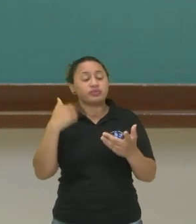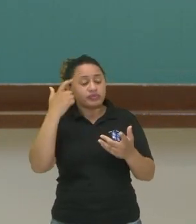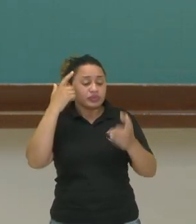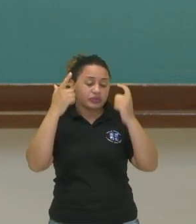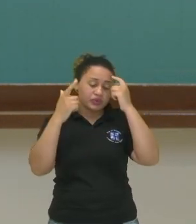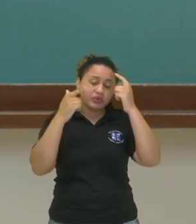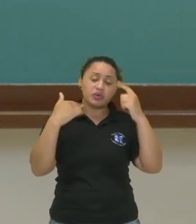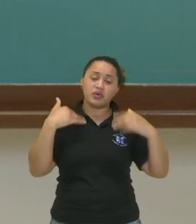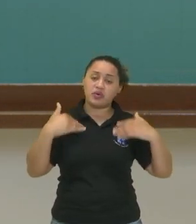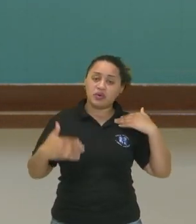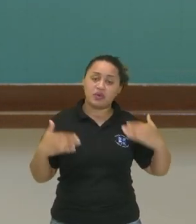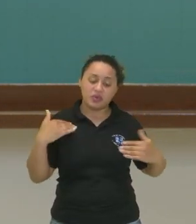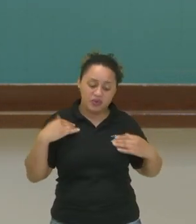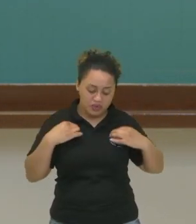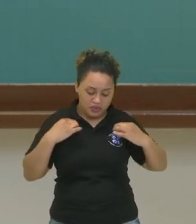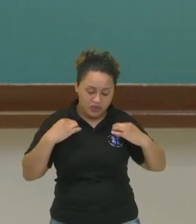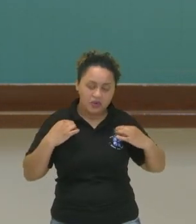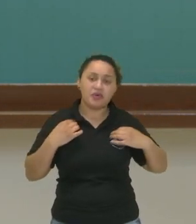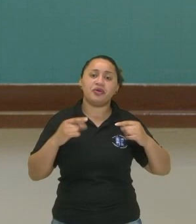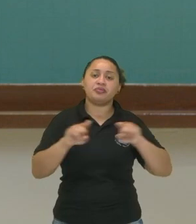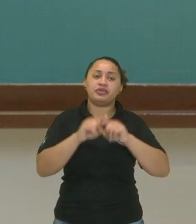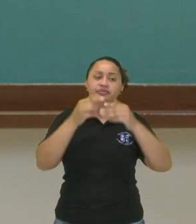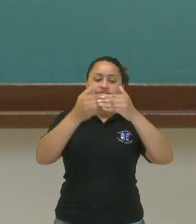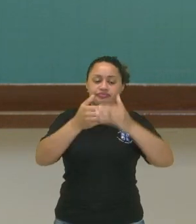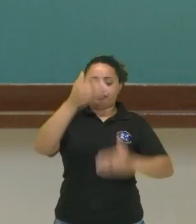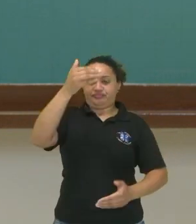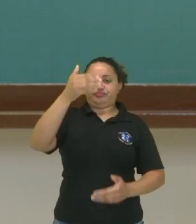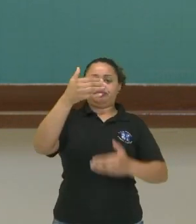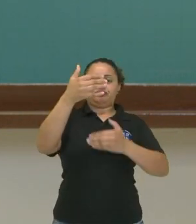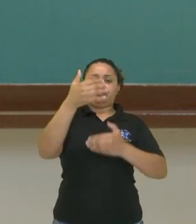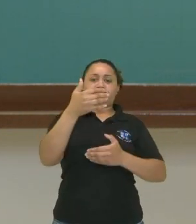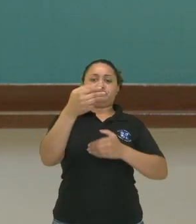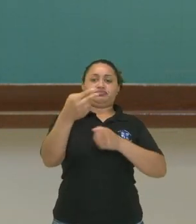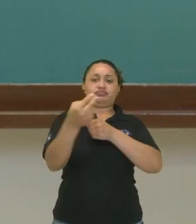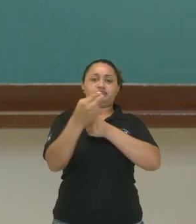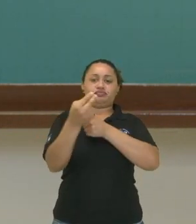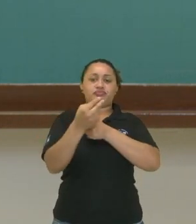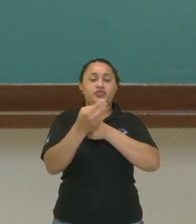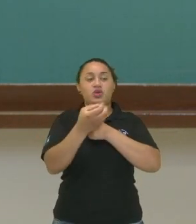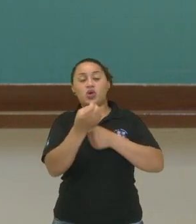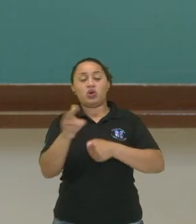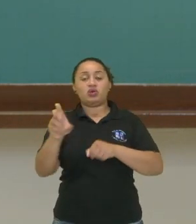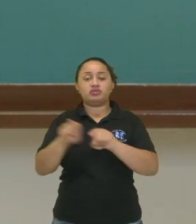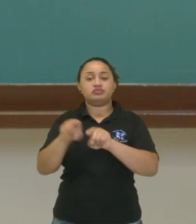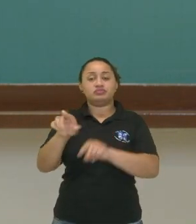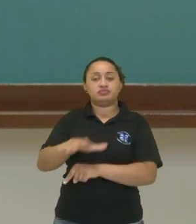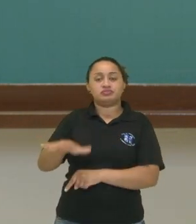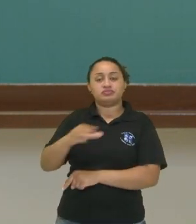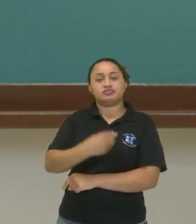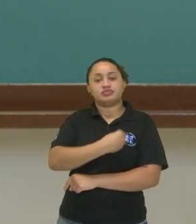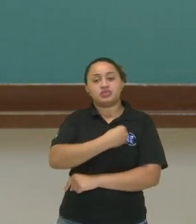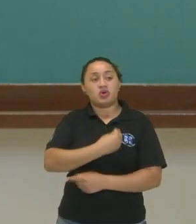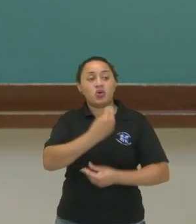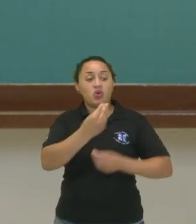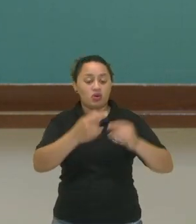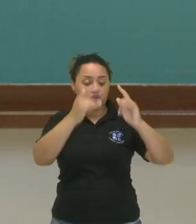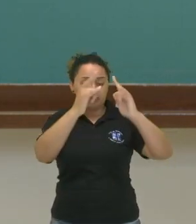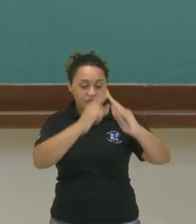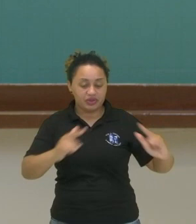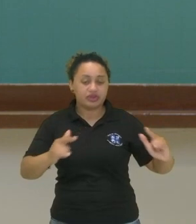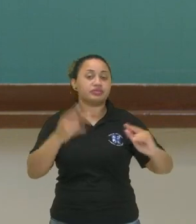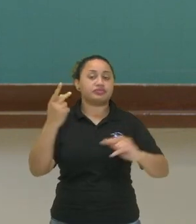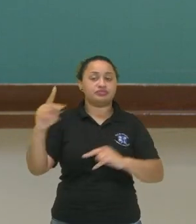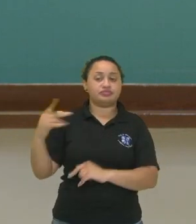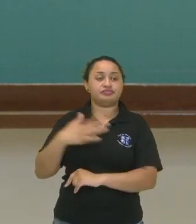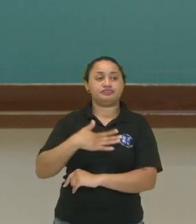a vestimenta, a armadura, né, ou mesmo até as condições de vida, como seria um acampamento militar. Essa imagem